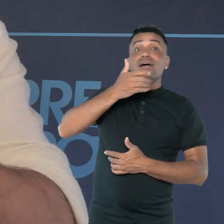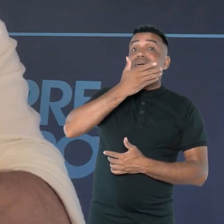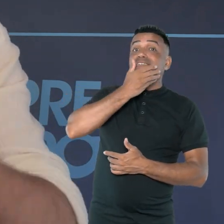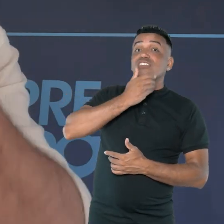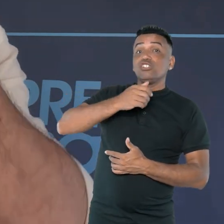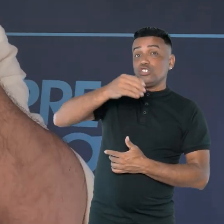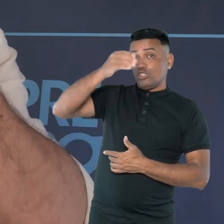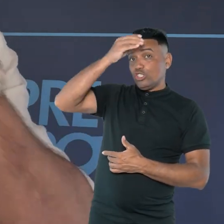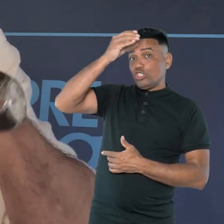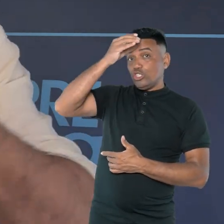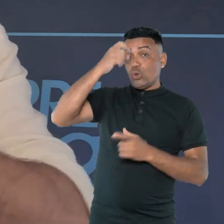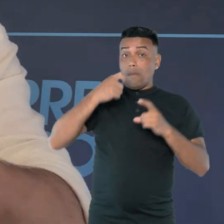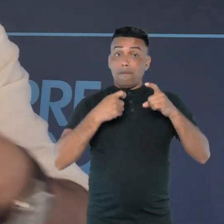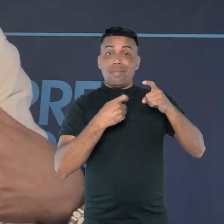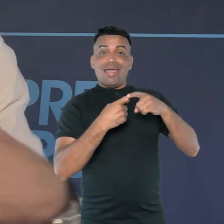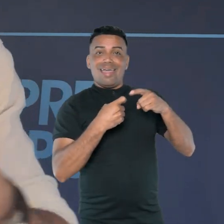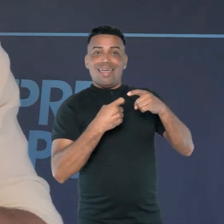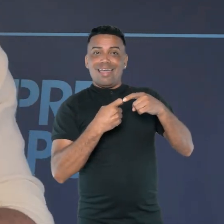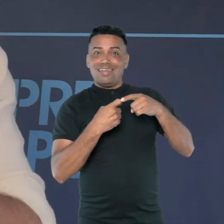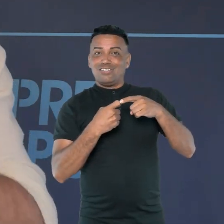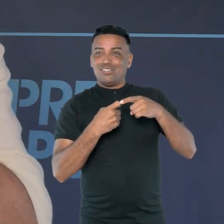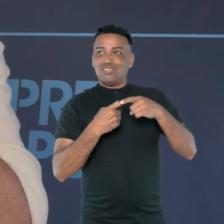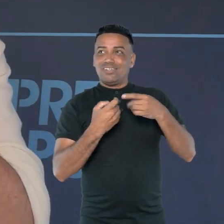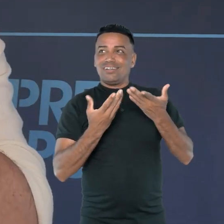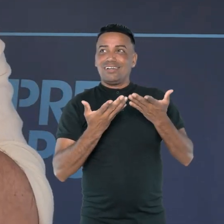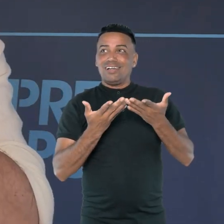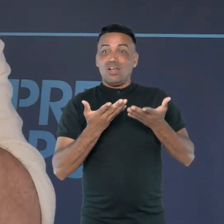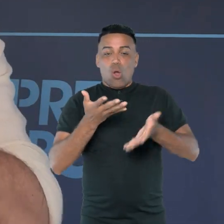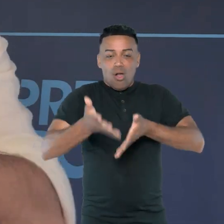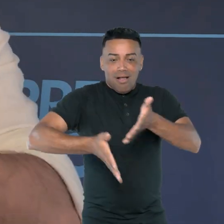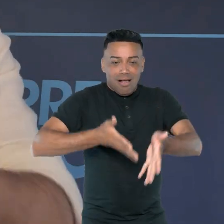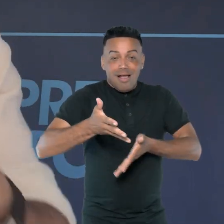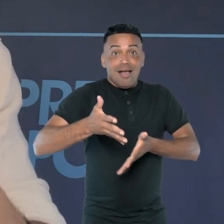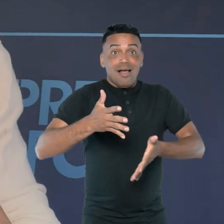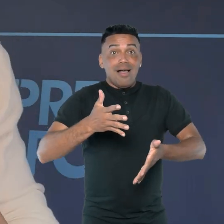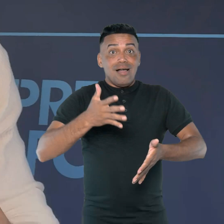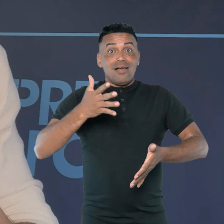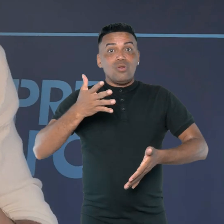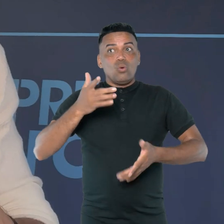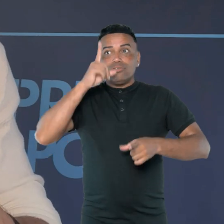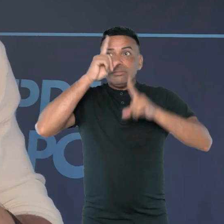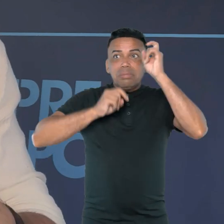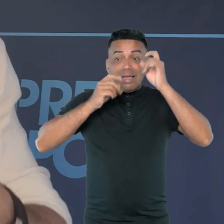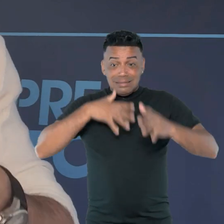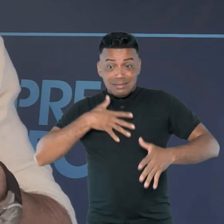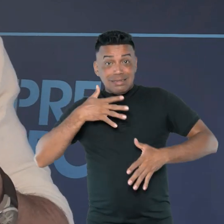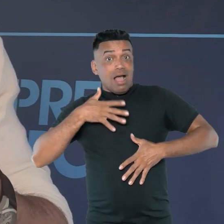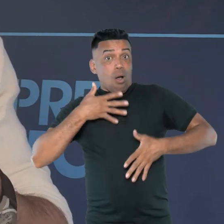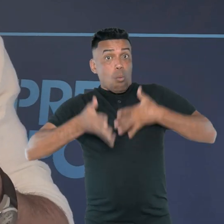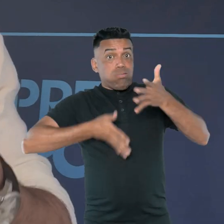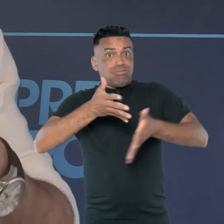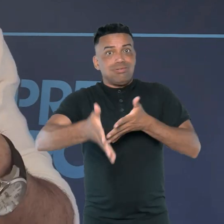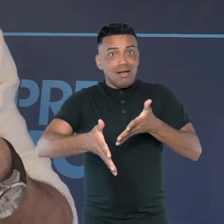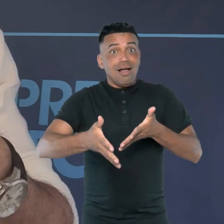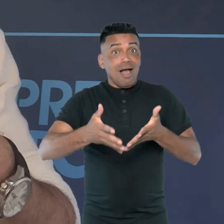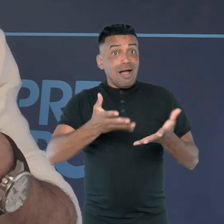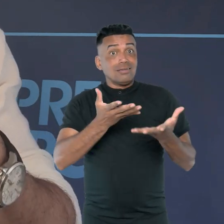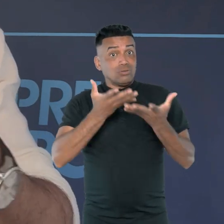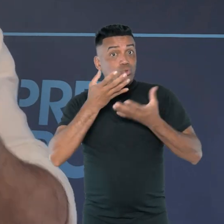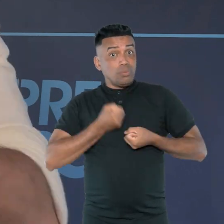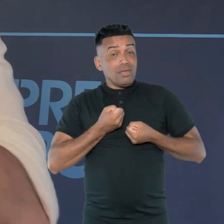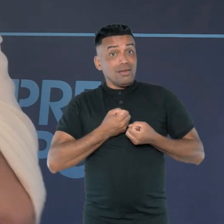médico, enfim, né, trazendo essa coisa mesmo, assumindo outros papéis, ele